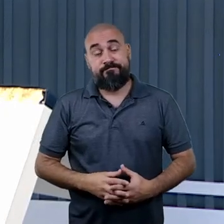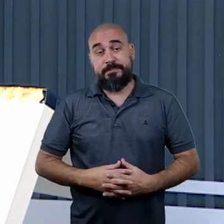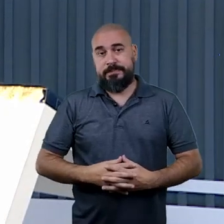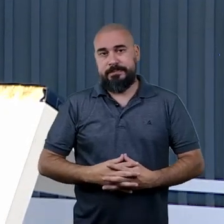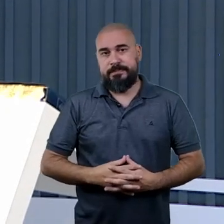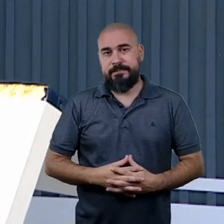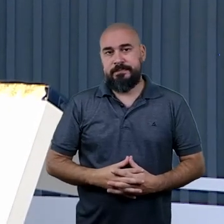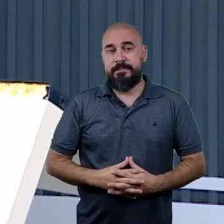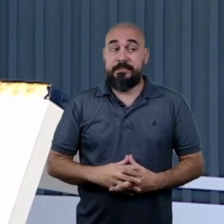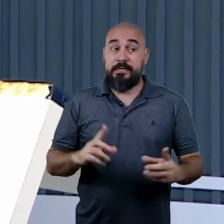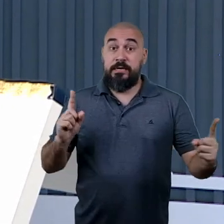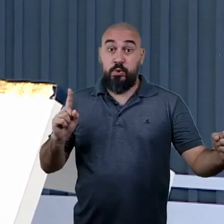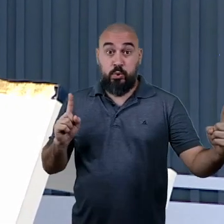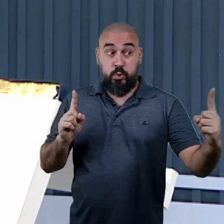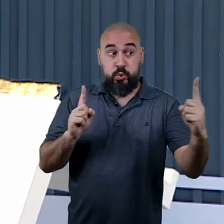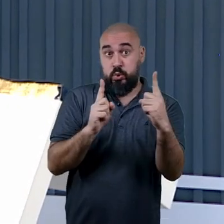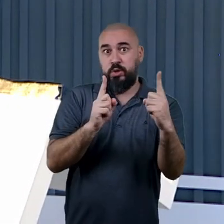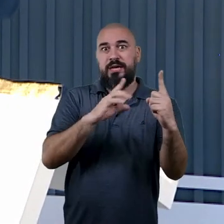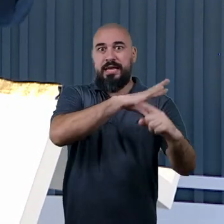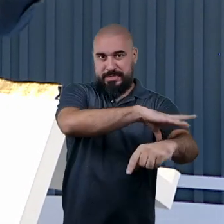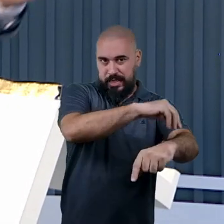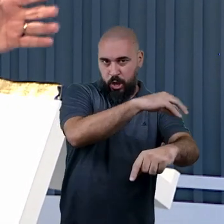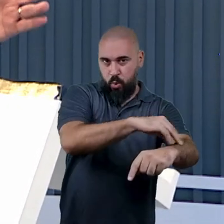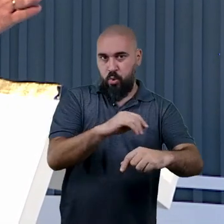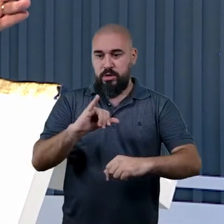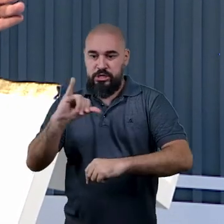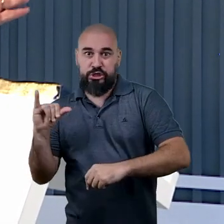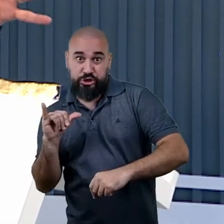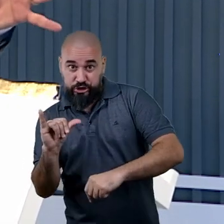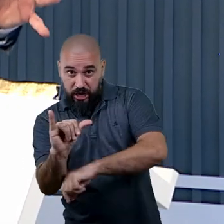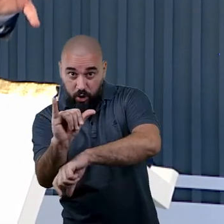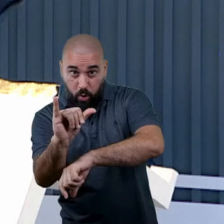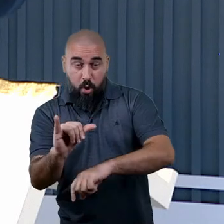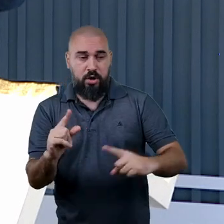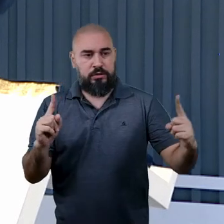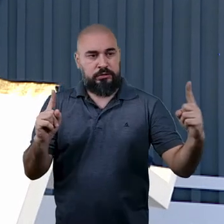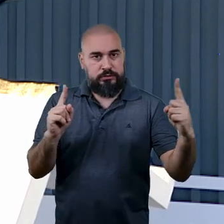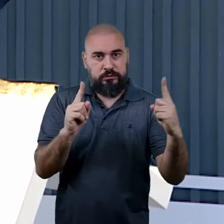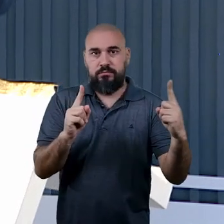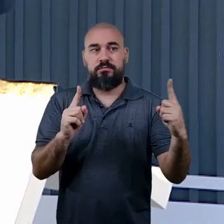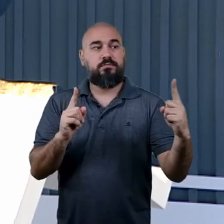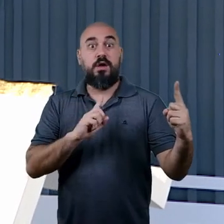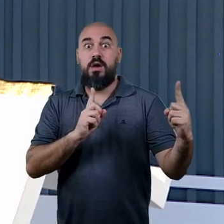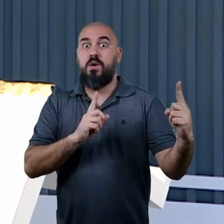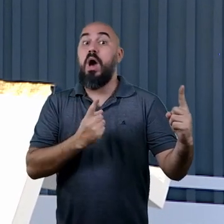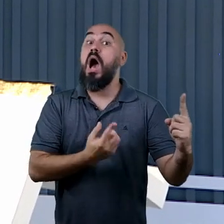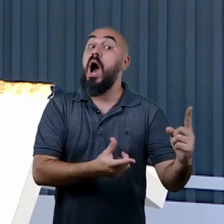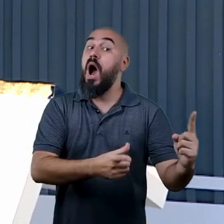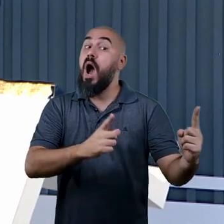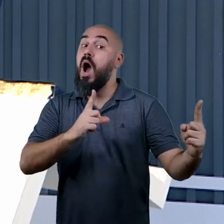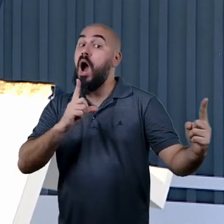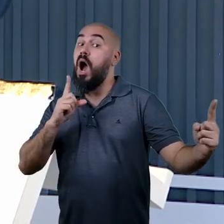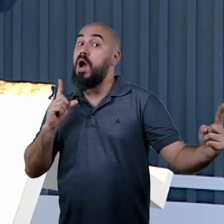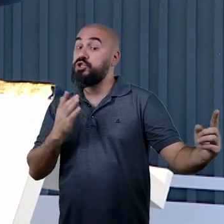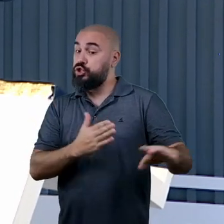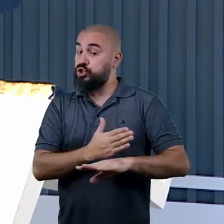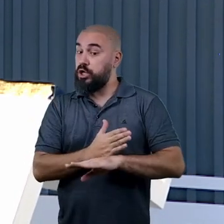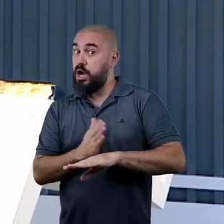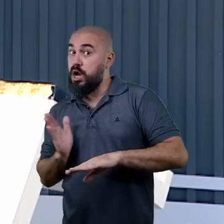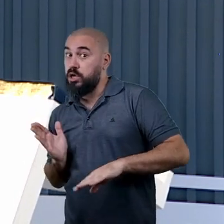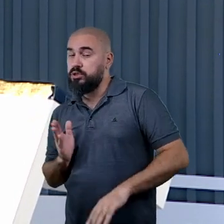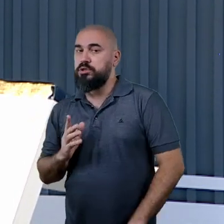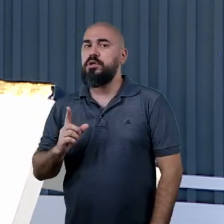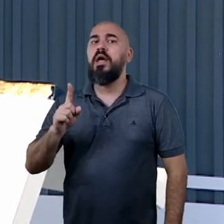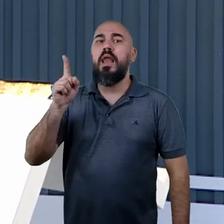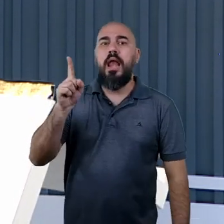Antes do encontro, Jacó com a sua comitiva para nas planícies de Peniel e lá